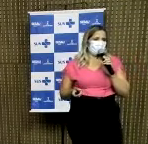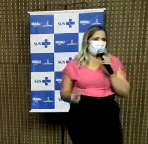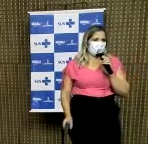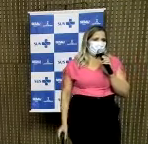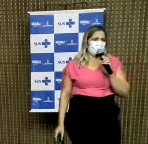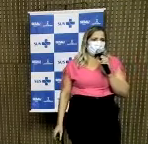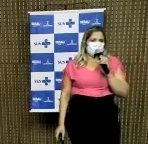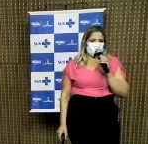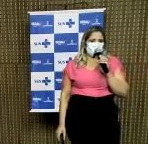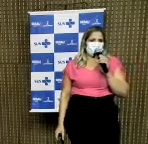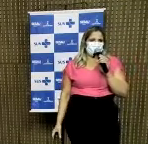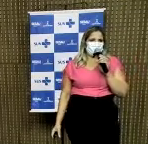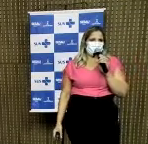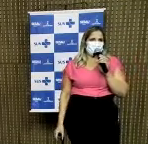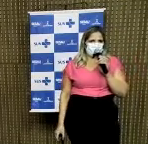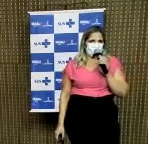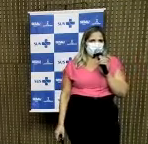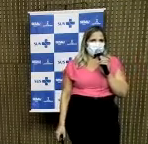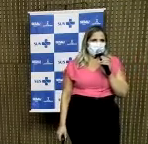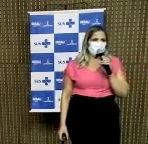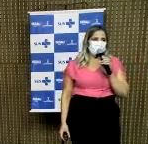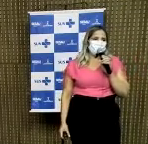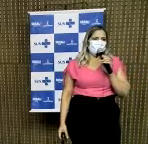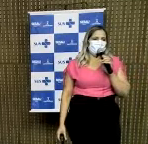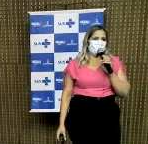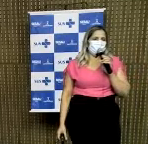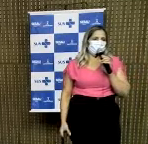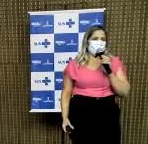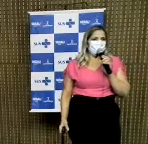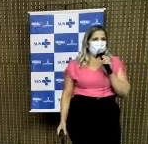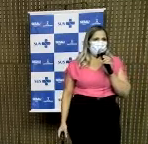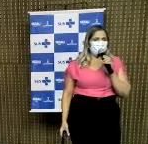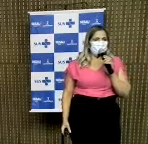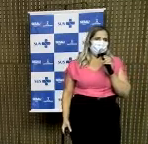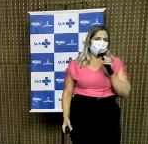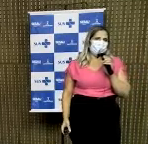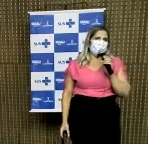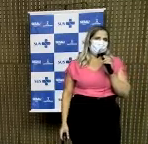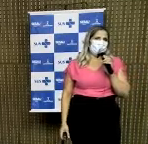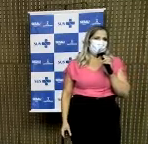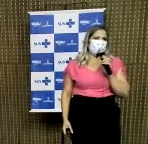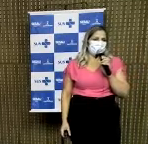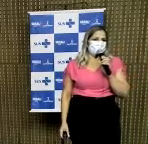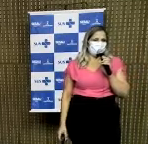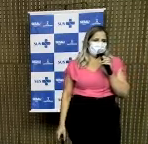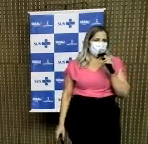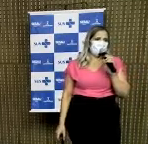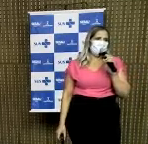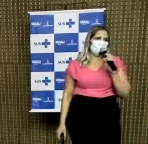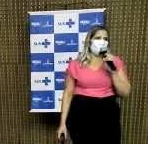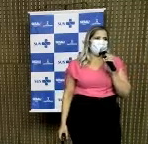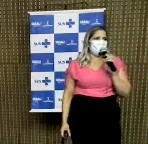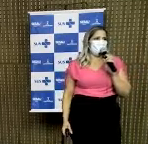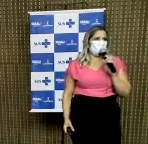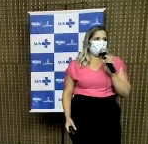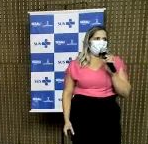manter também o cadastro desses pacientes ativos no sistema, né? A gente verifica devolvido, os aprovados,